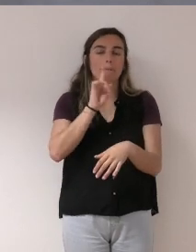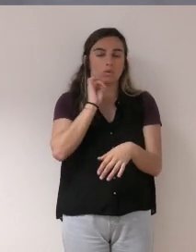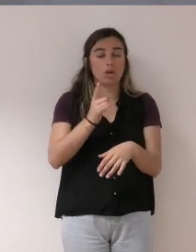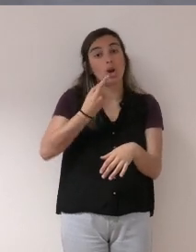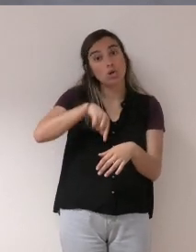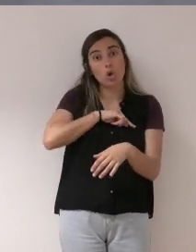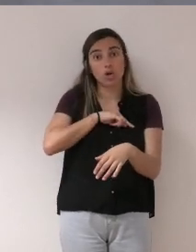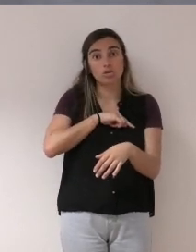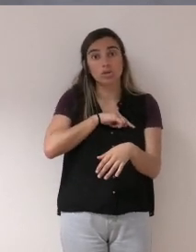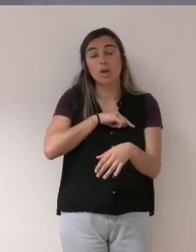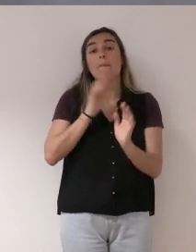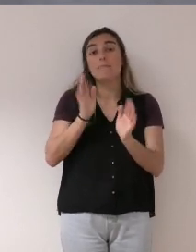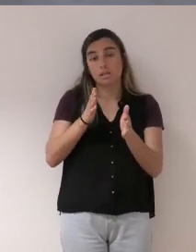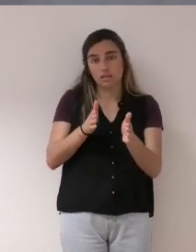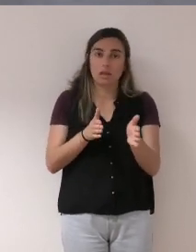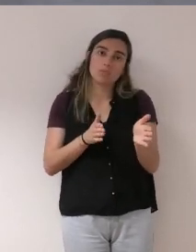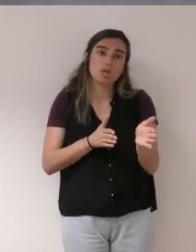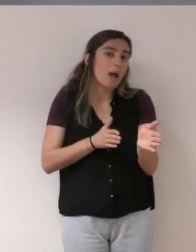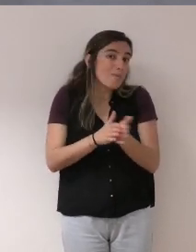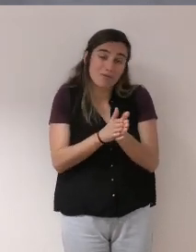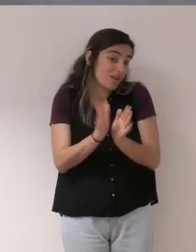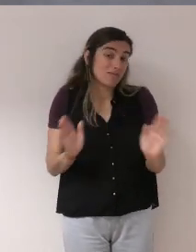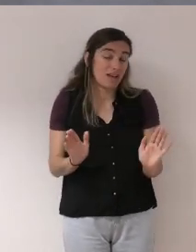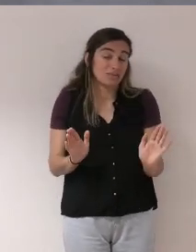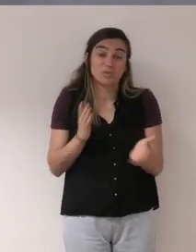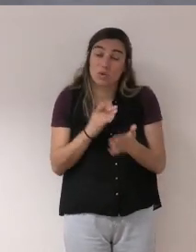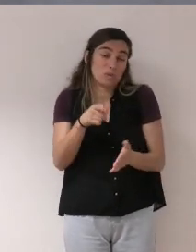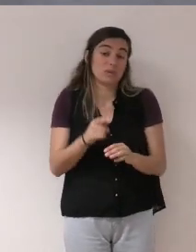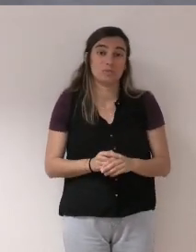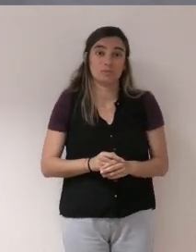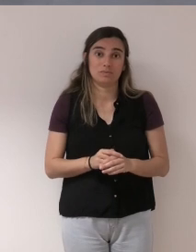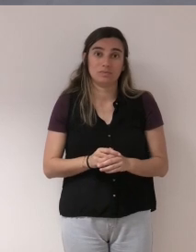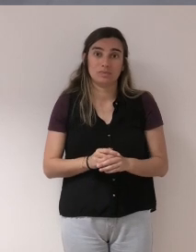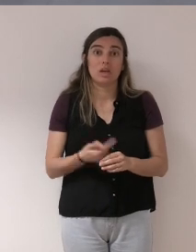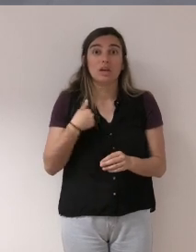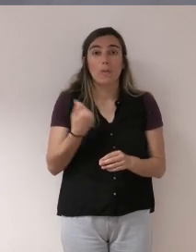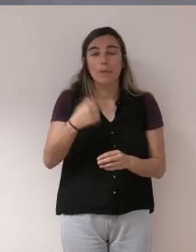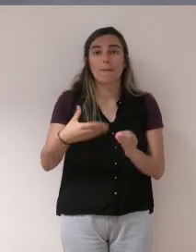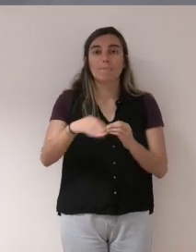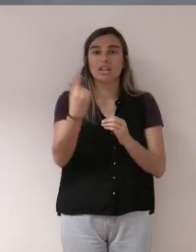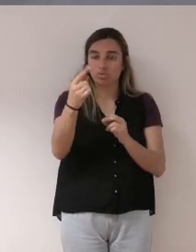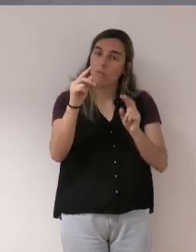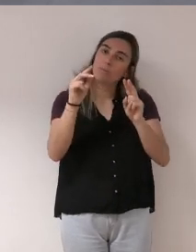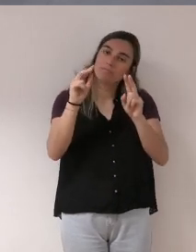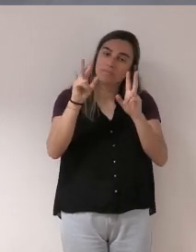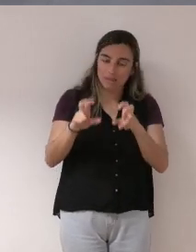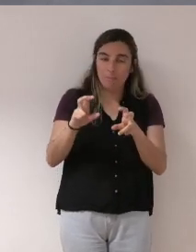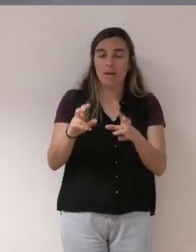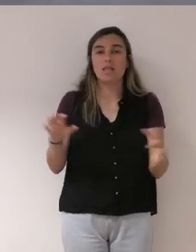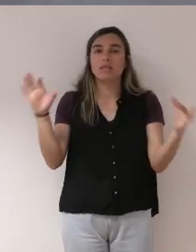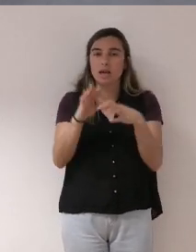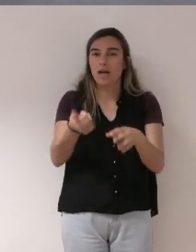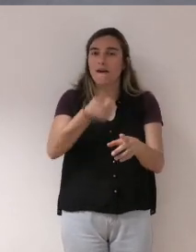e que nós temos de merecer. É só isso. Eu tinha aqui mais um tópico inevitável, não é? Que é o tópico